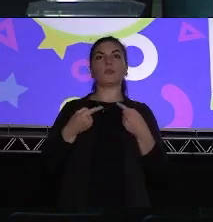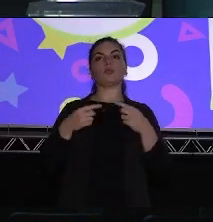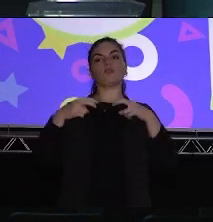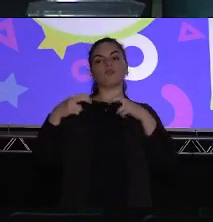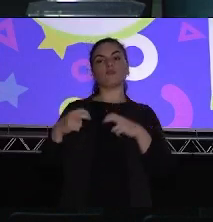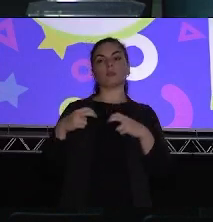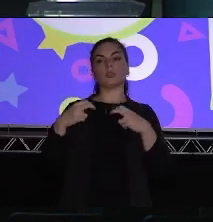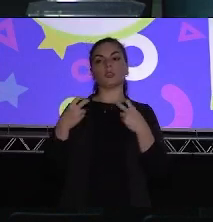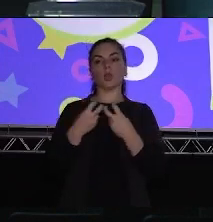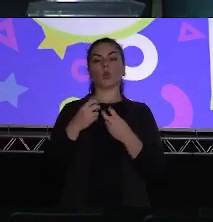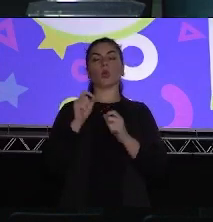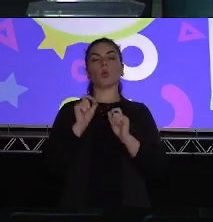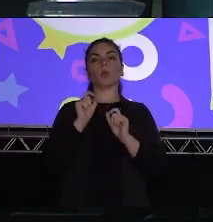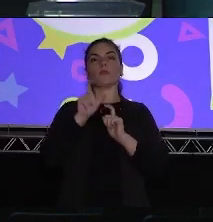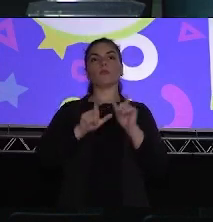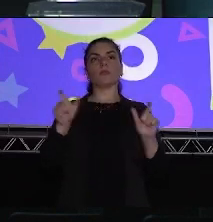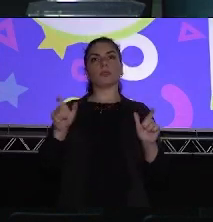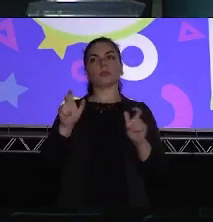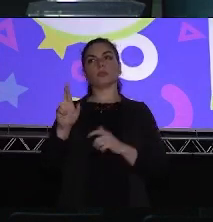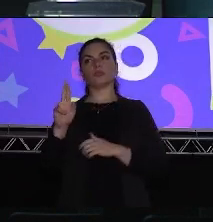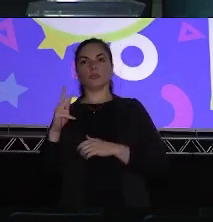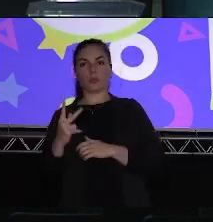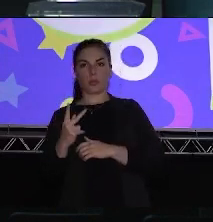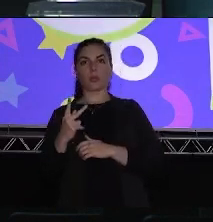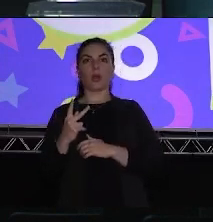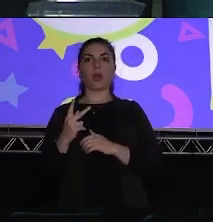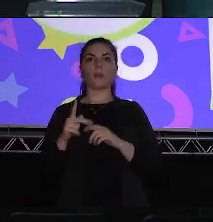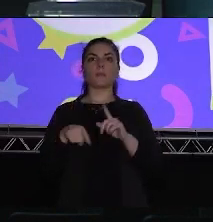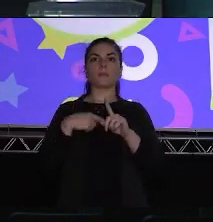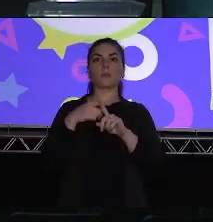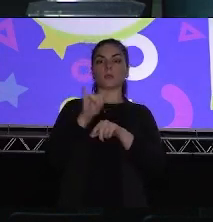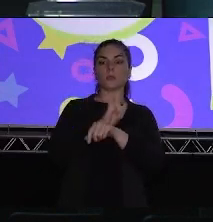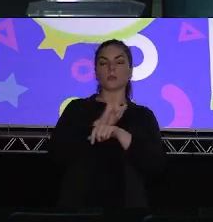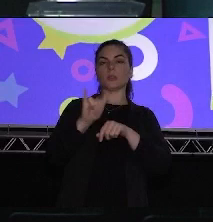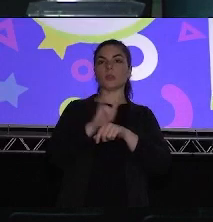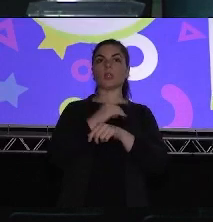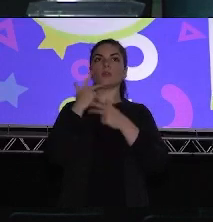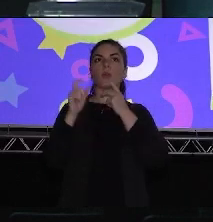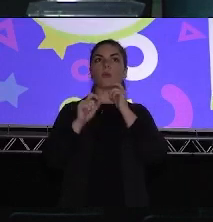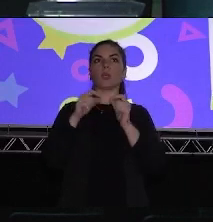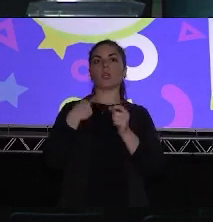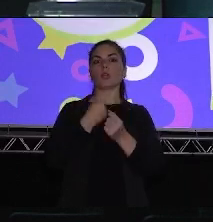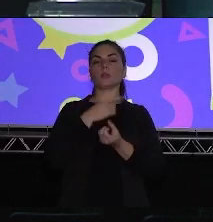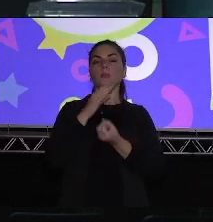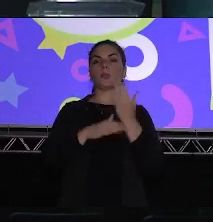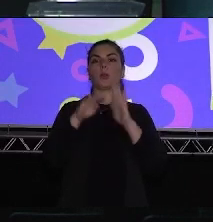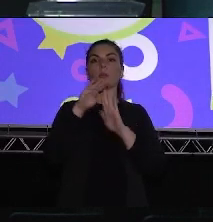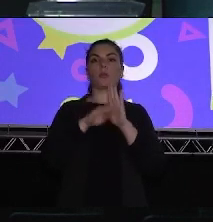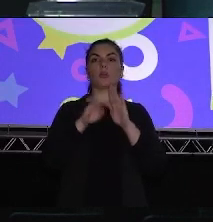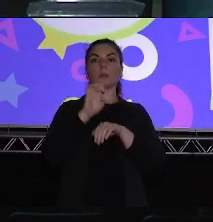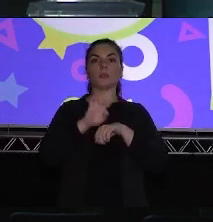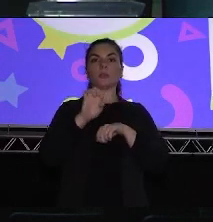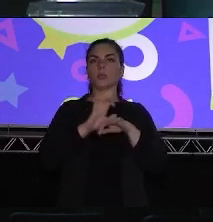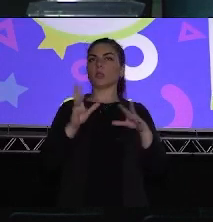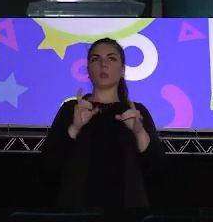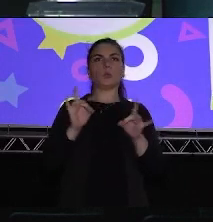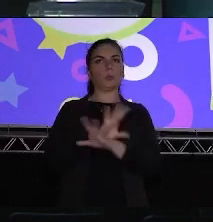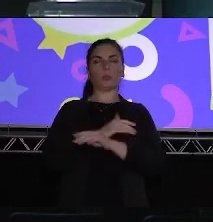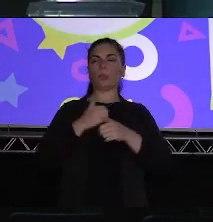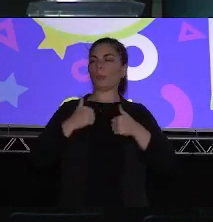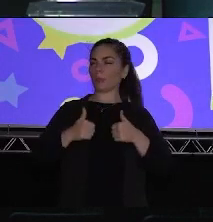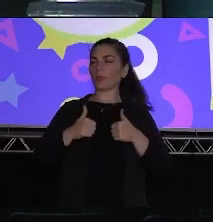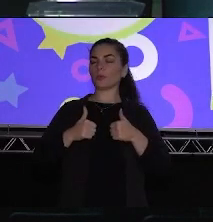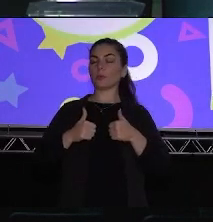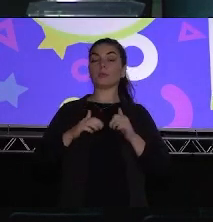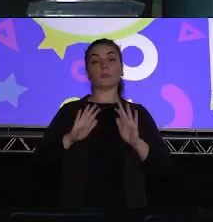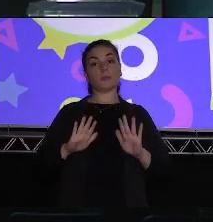com pessoas da área de RH e com a estratégia da empresa e disse, vamos criar um programa de estágio, está tudo resolvido. Mas aqui é